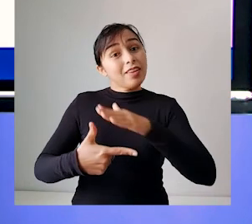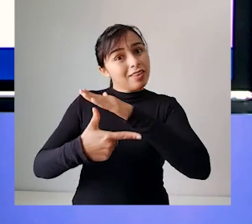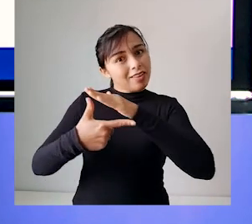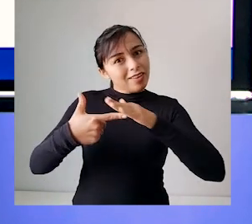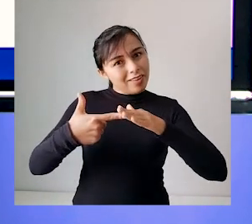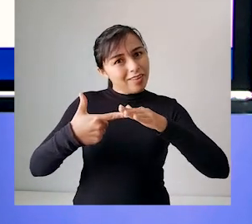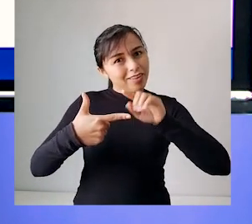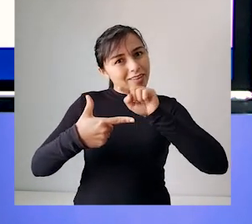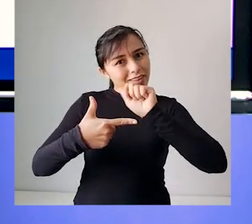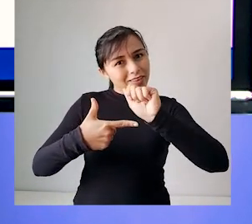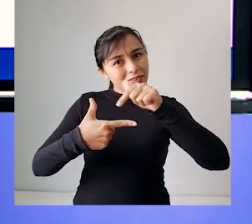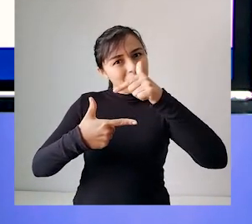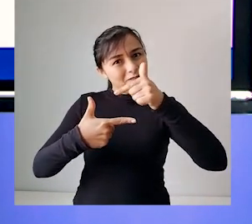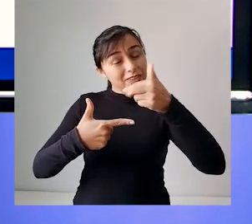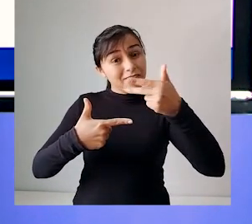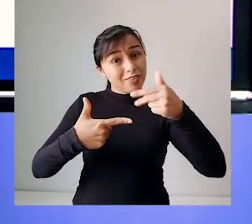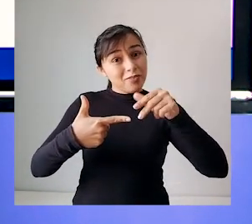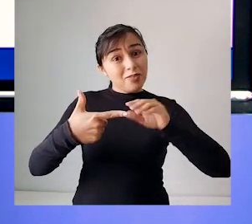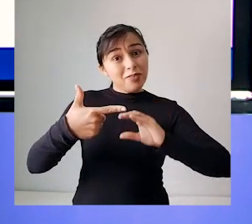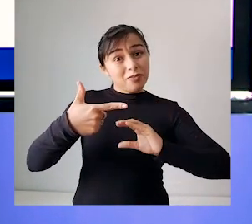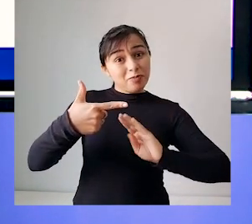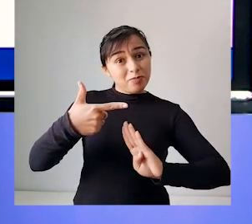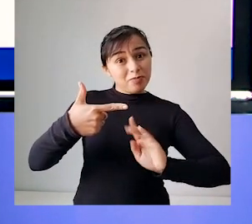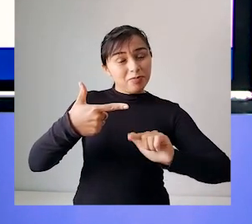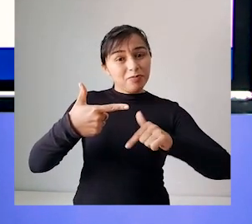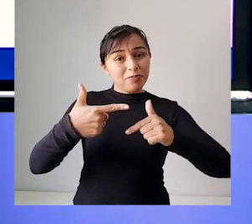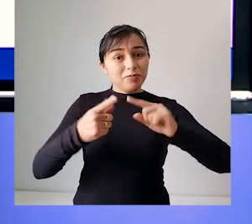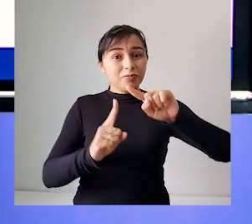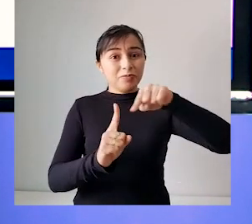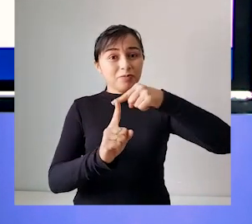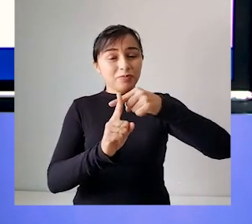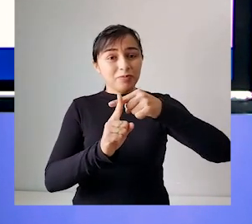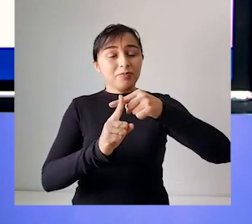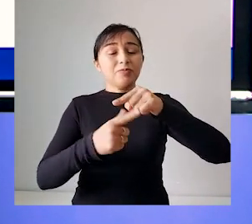é igual a cateto ao quadrado mais